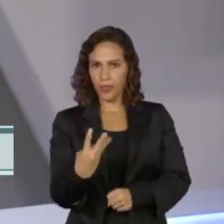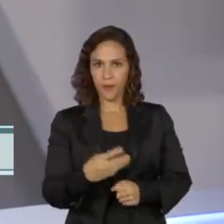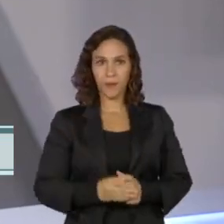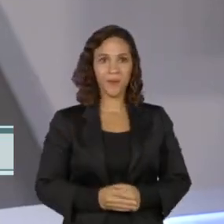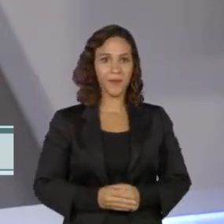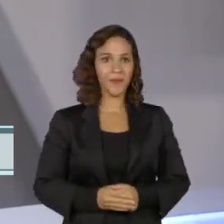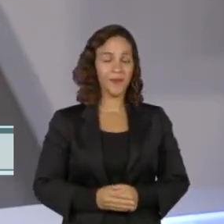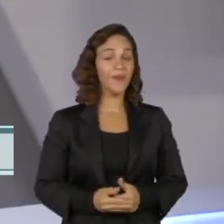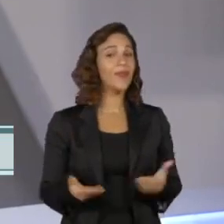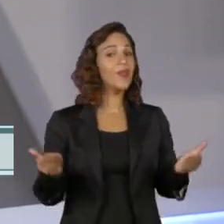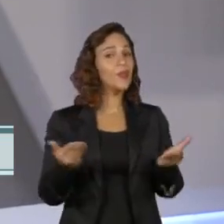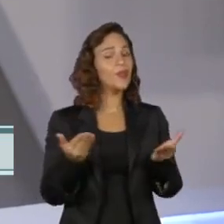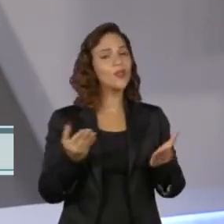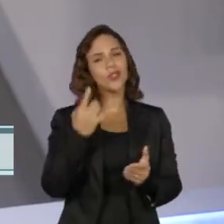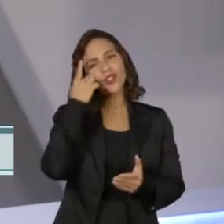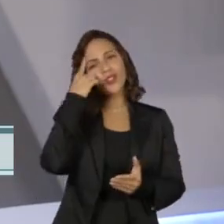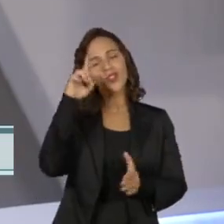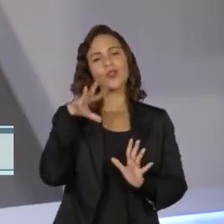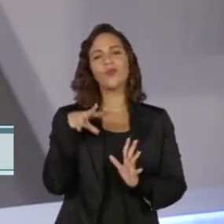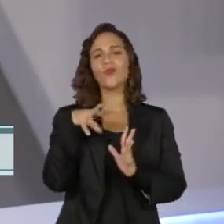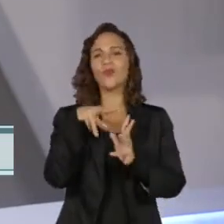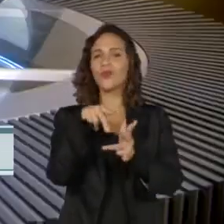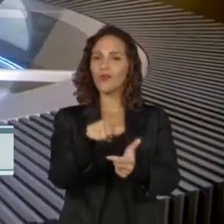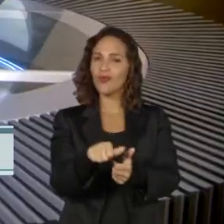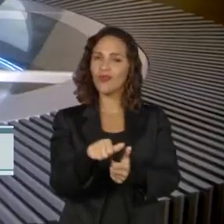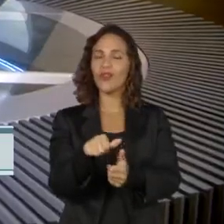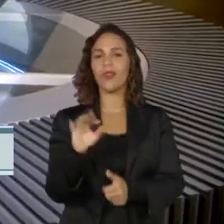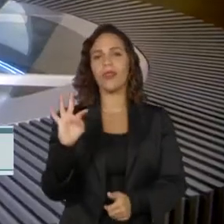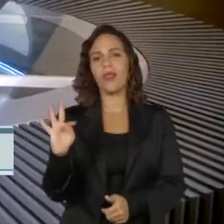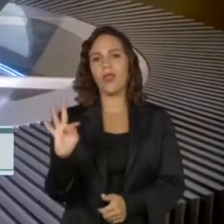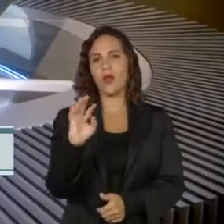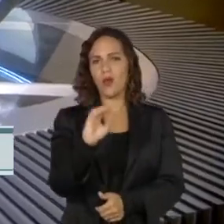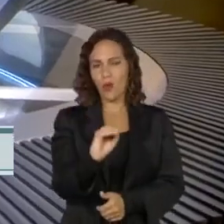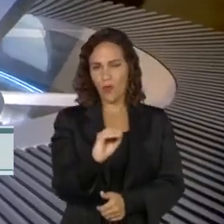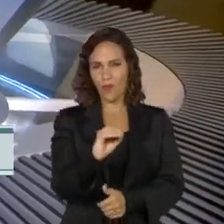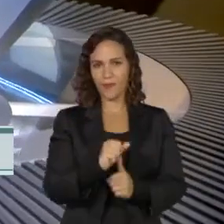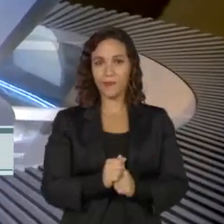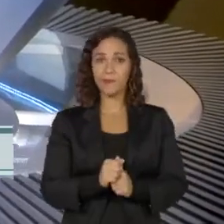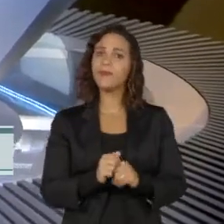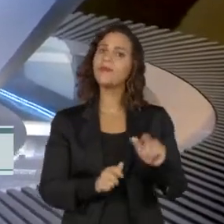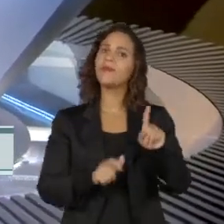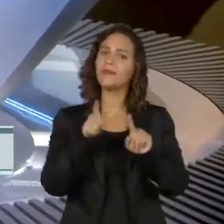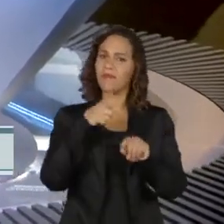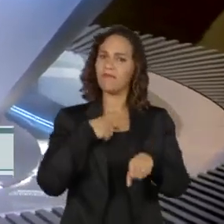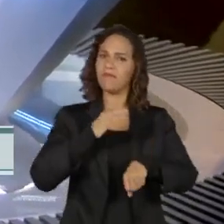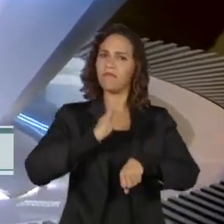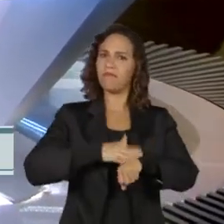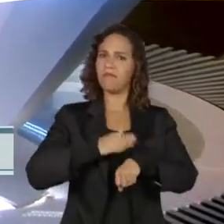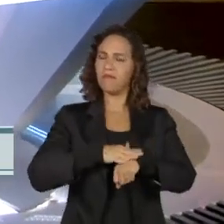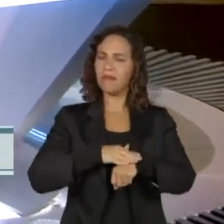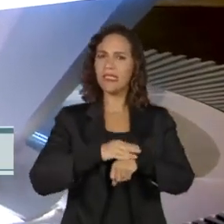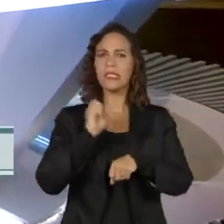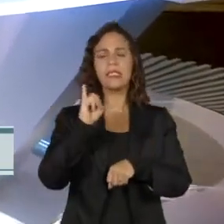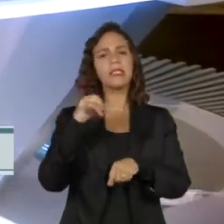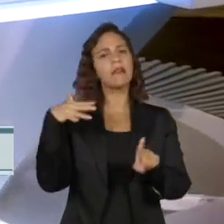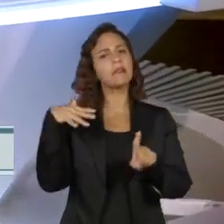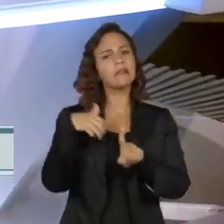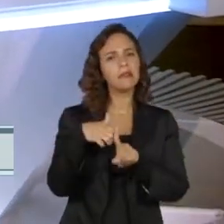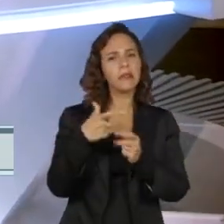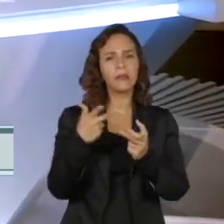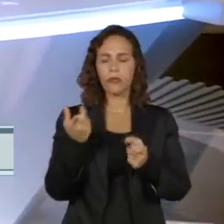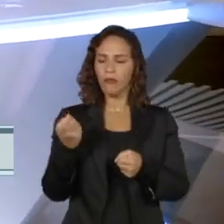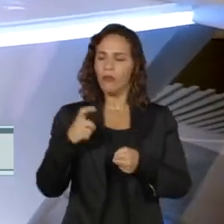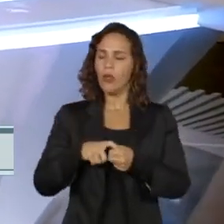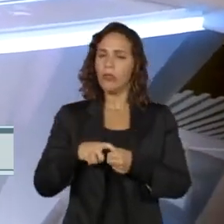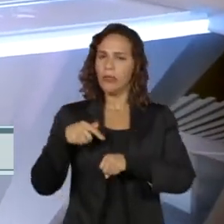Hoje é o Dia Mundial do Terapeuta Ocupacional. A retomada da autonomia depois de um acidente ou de uma